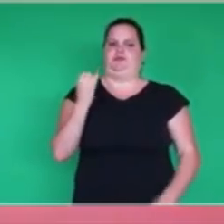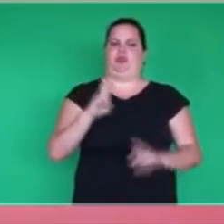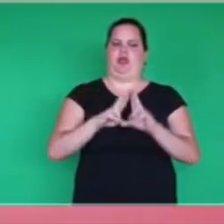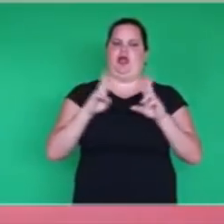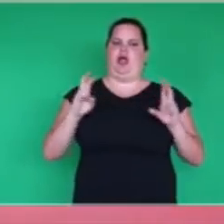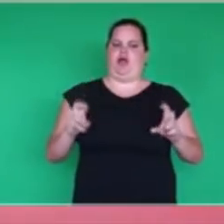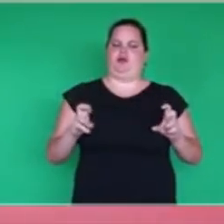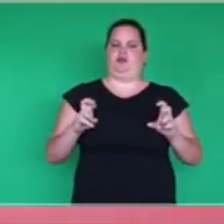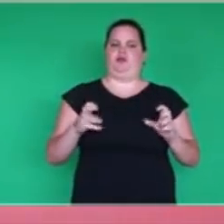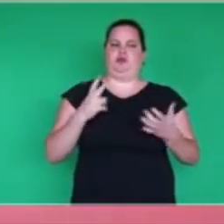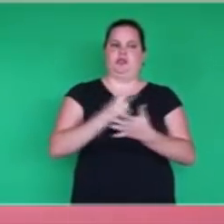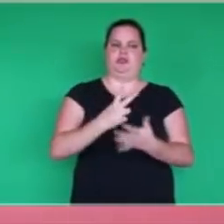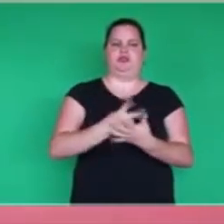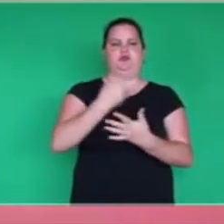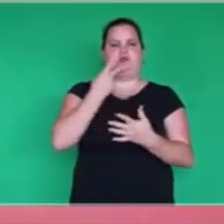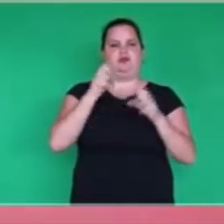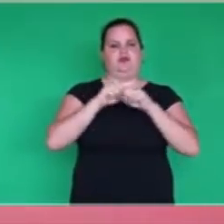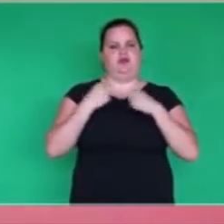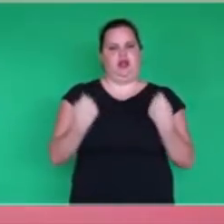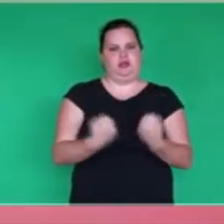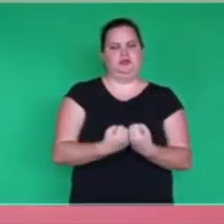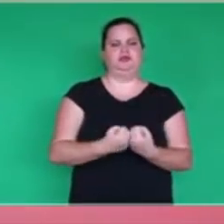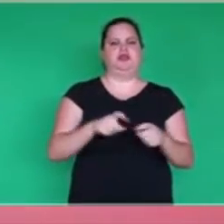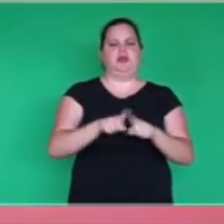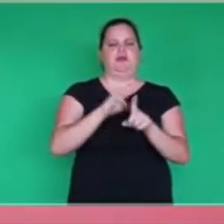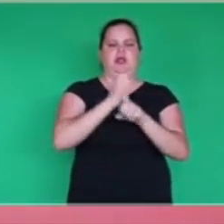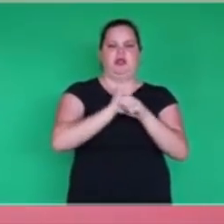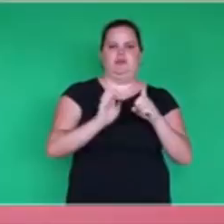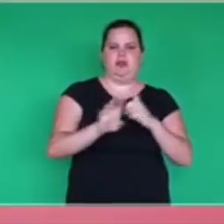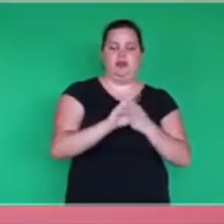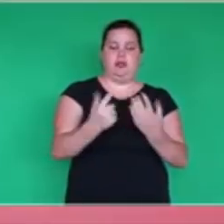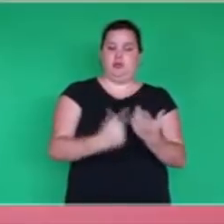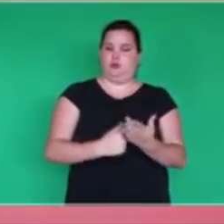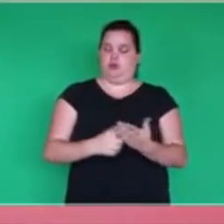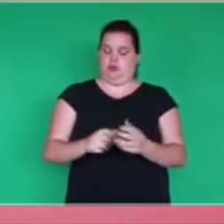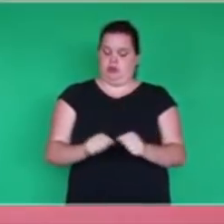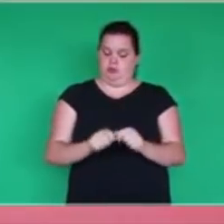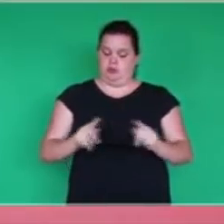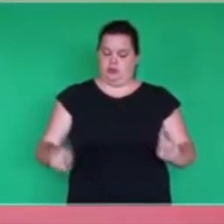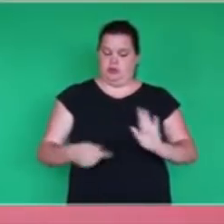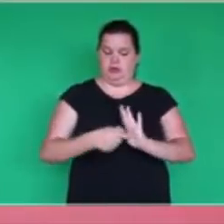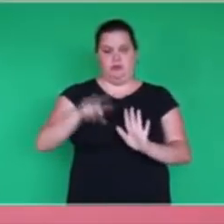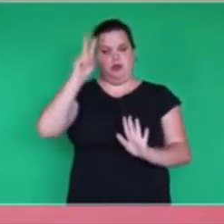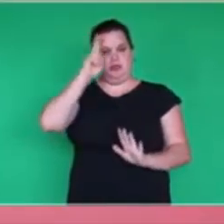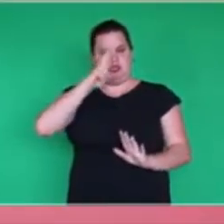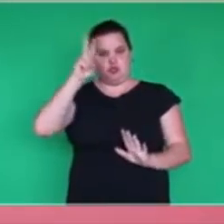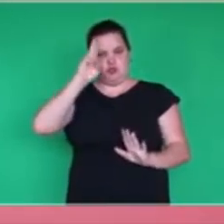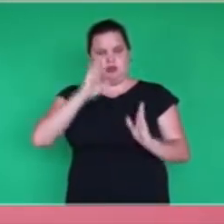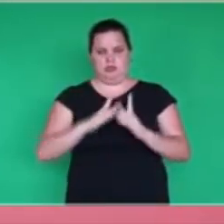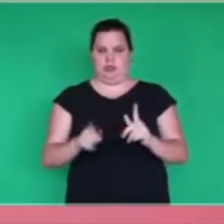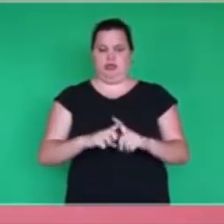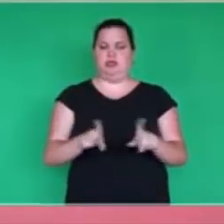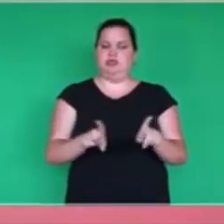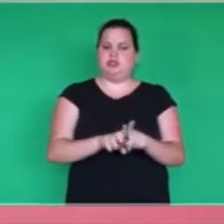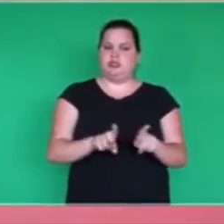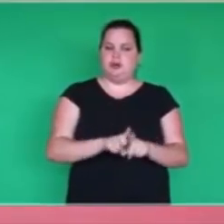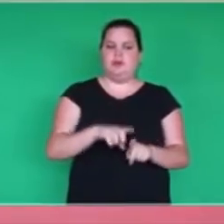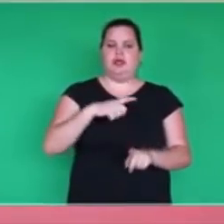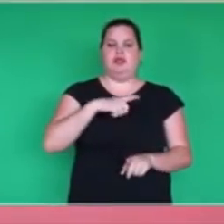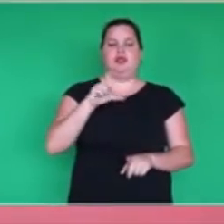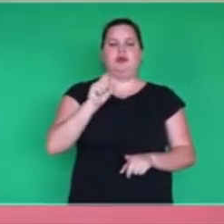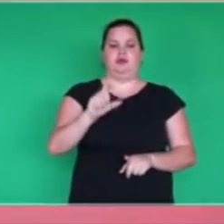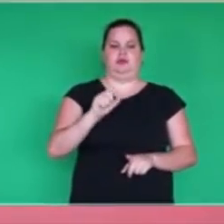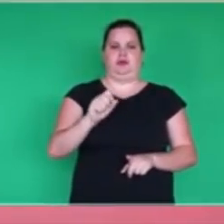trazidos ultimamente, no livro de Apocalipse, a respeito de uma história da igreja como também vamos entrar agora